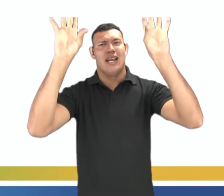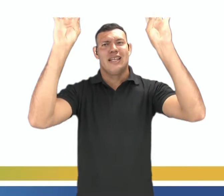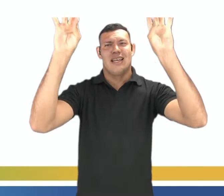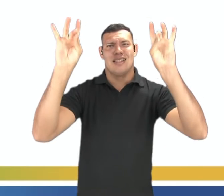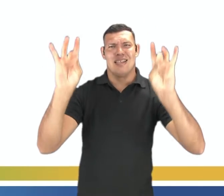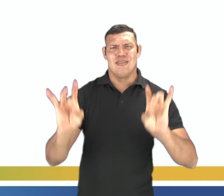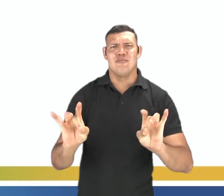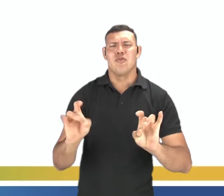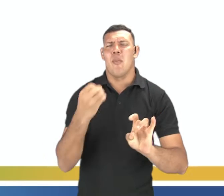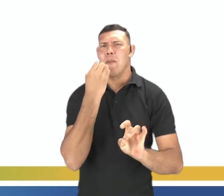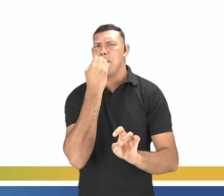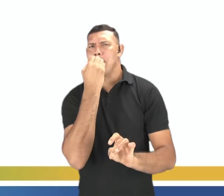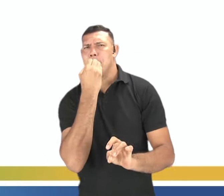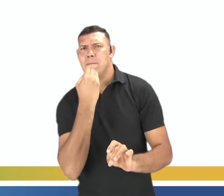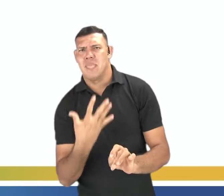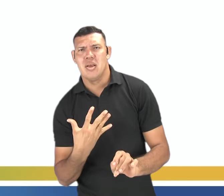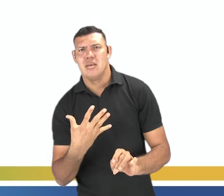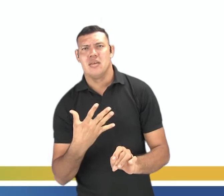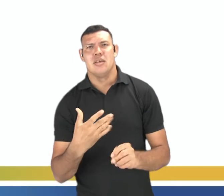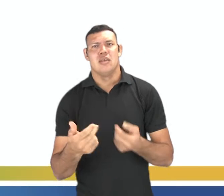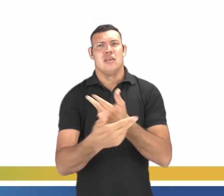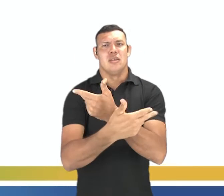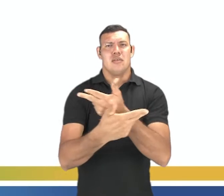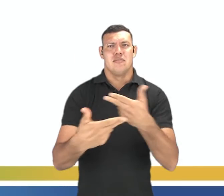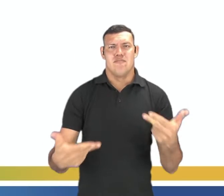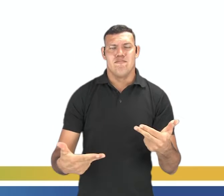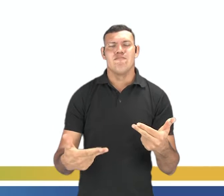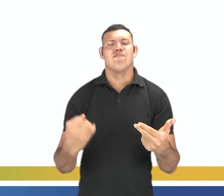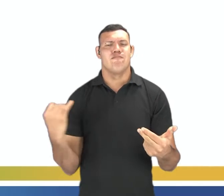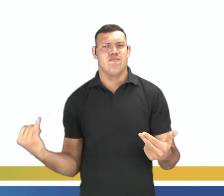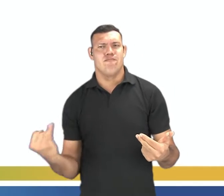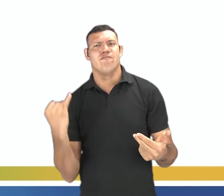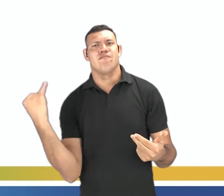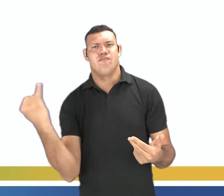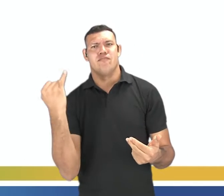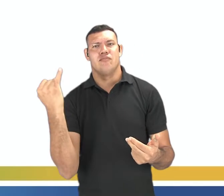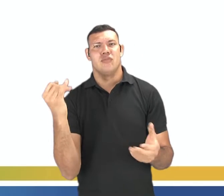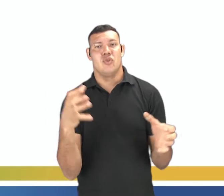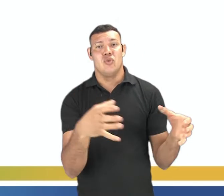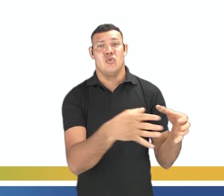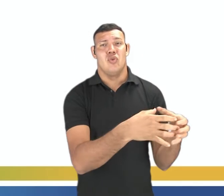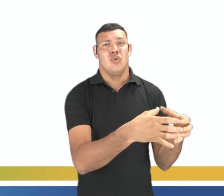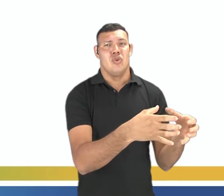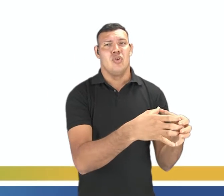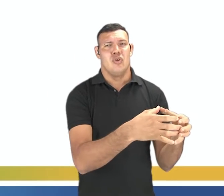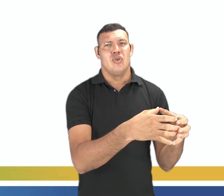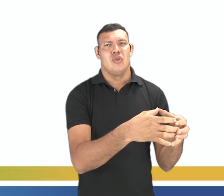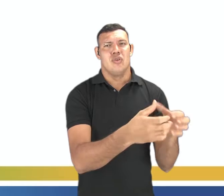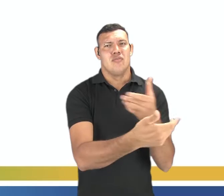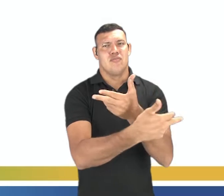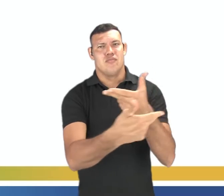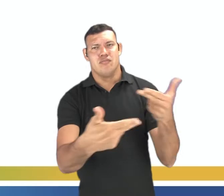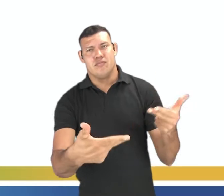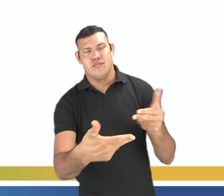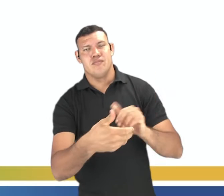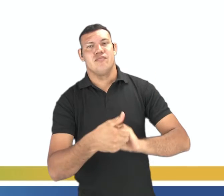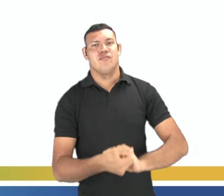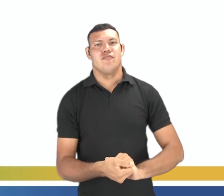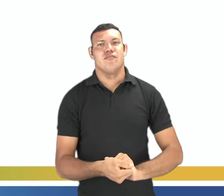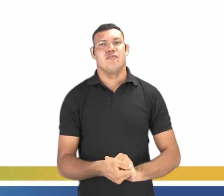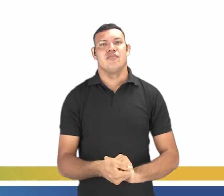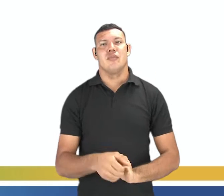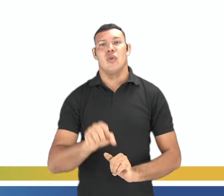extrema qualidade de uma coisa, essa parte é importante, em um grupo de coisas, ok? Então o superlativo